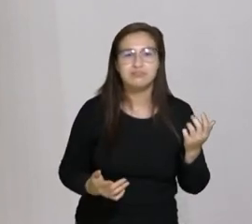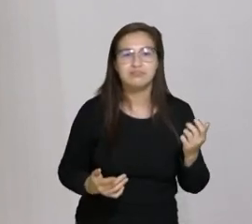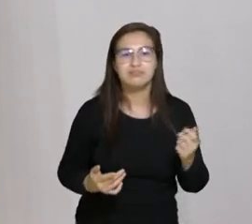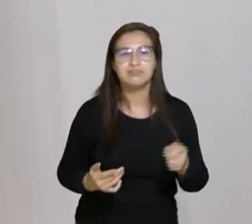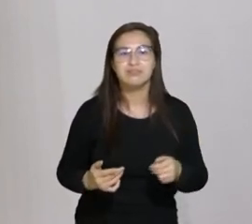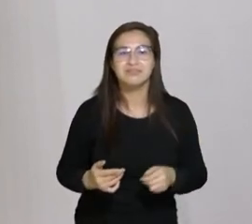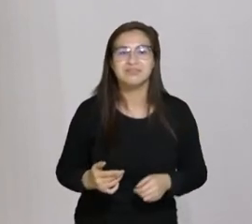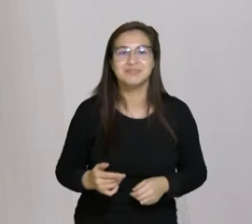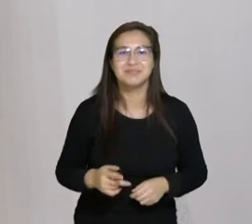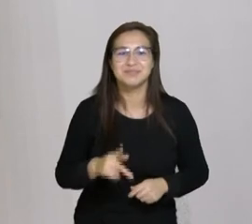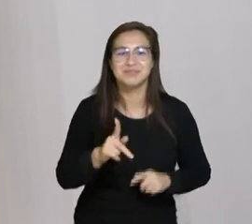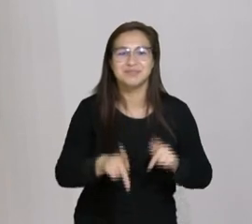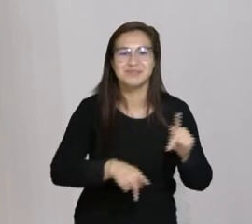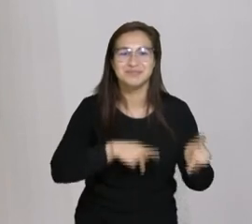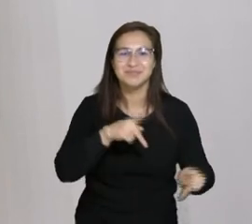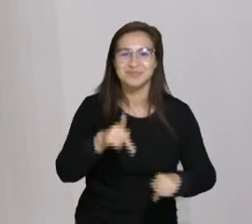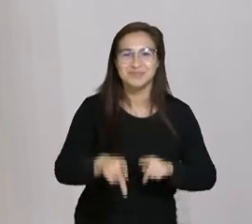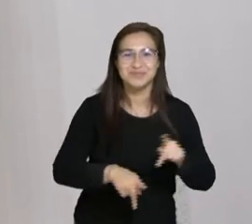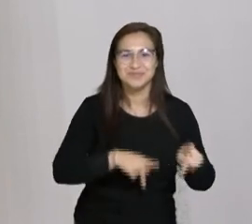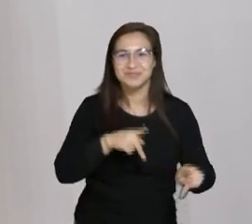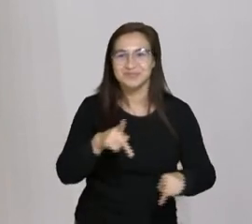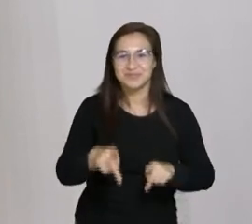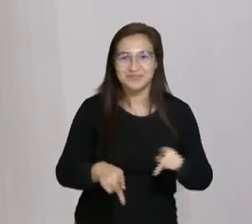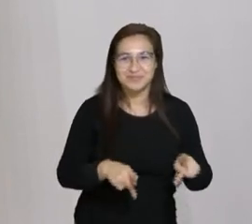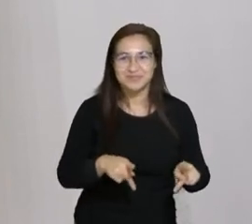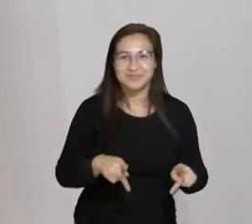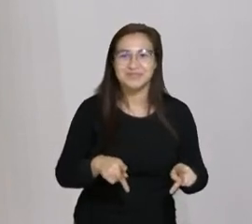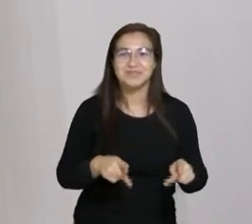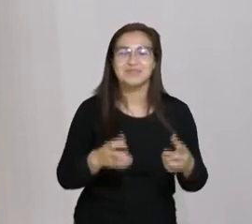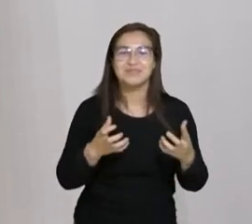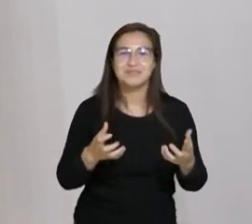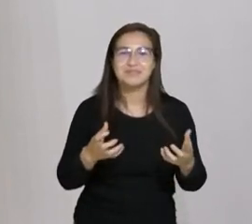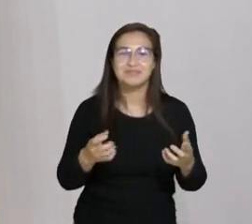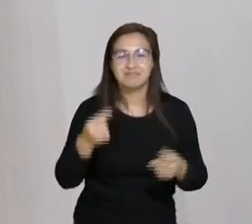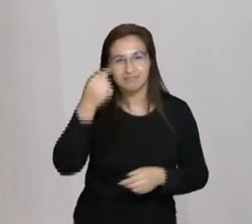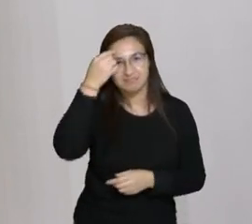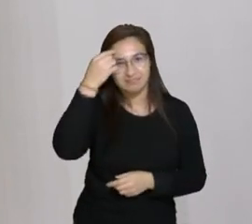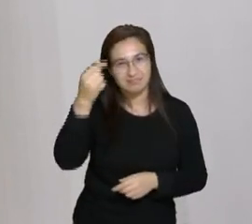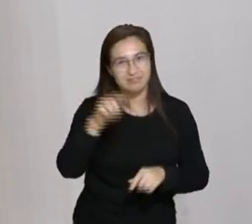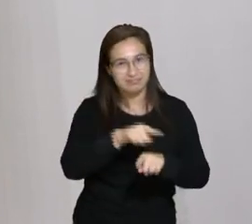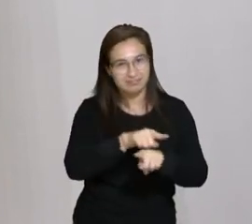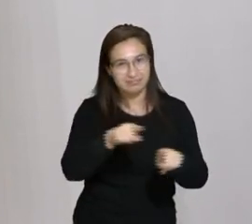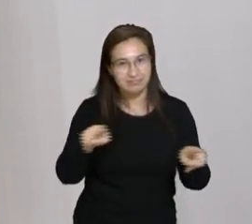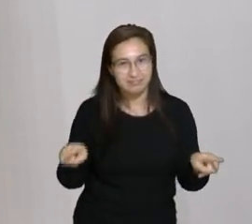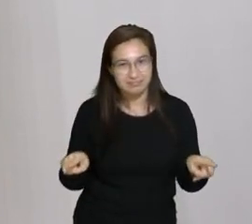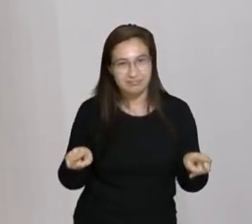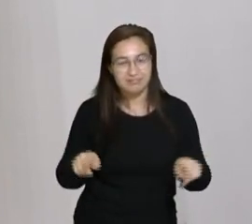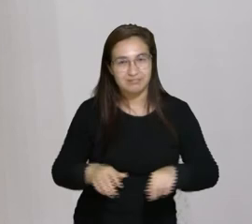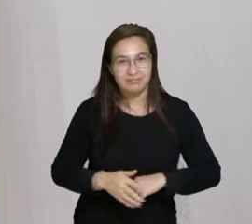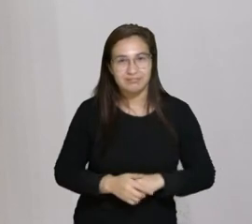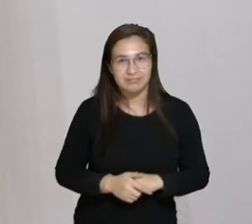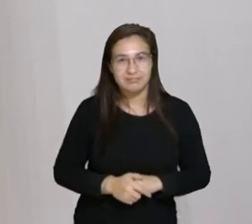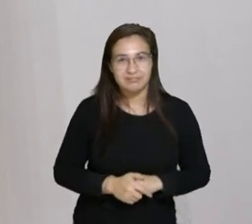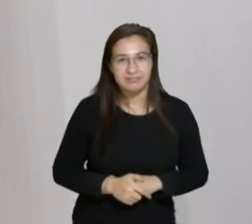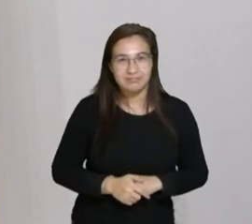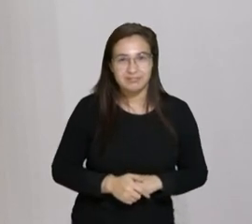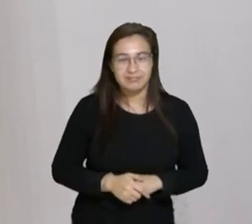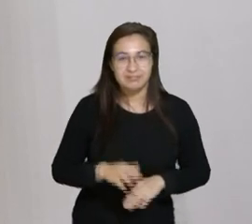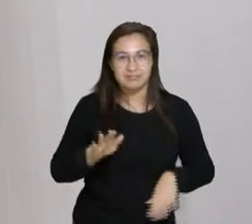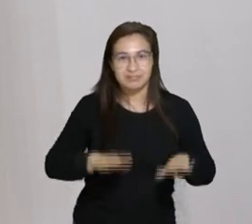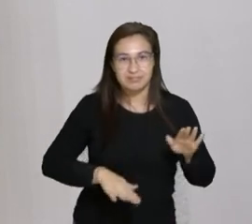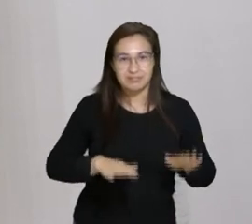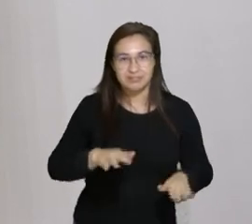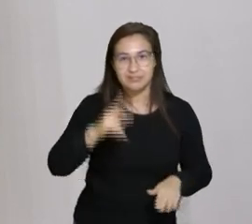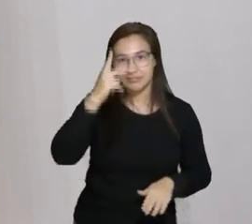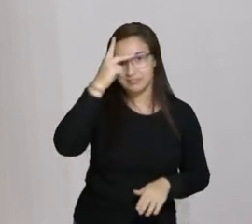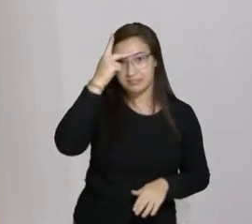e queridas são lembrete é meu aqui vezes às vezes as pessoas